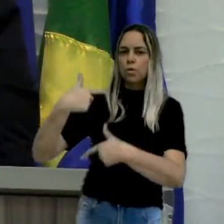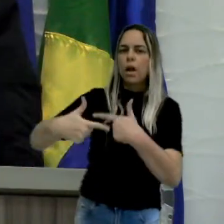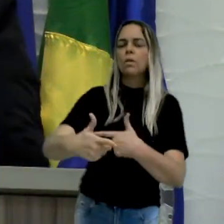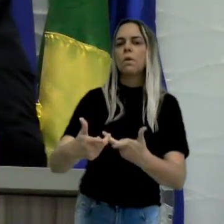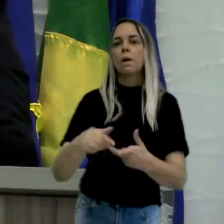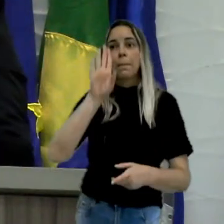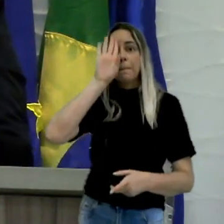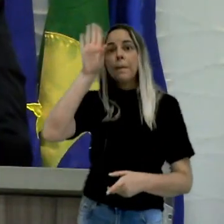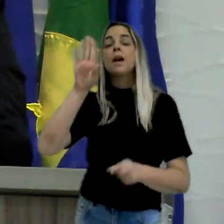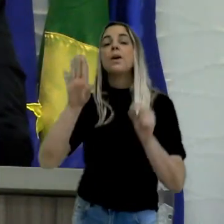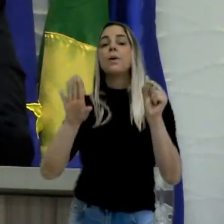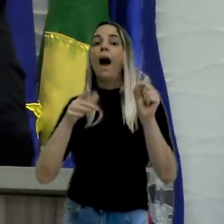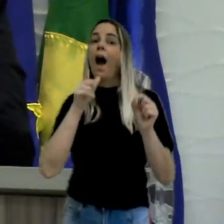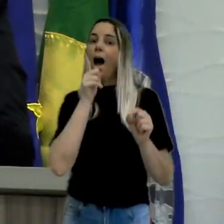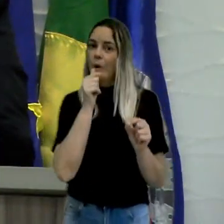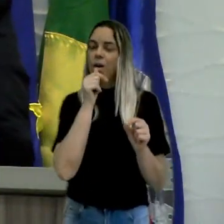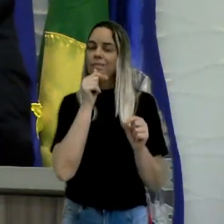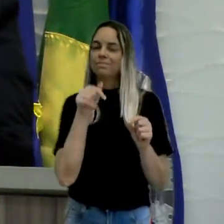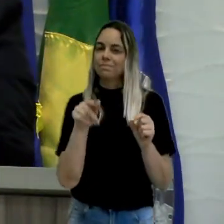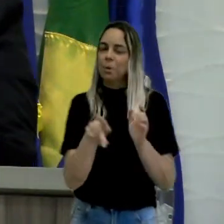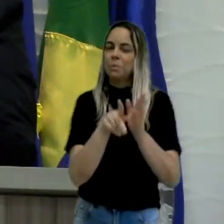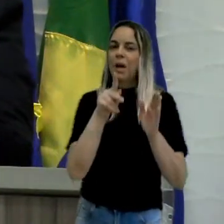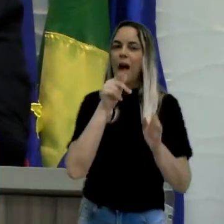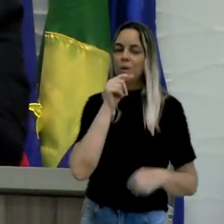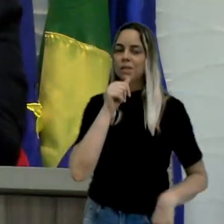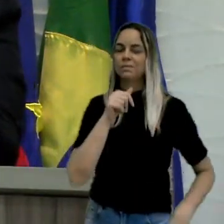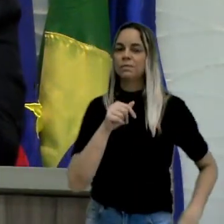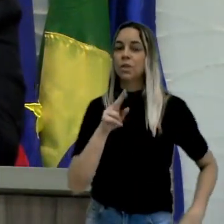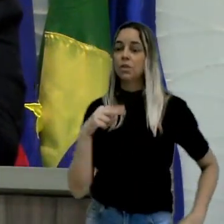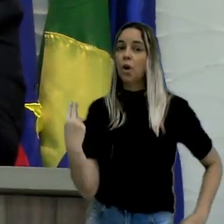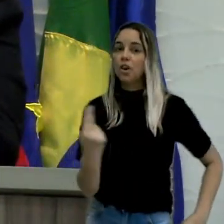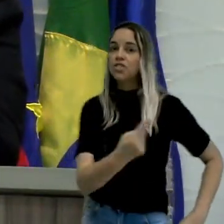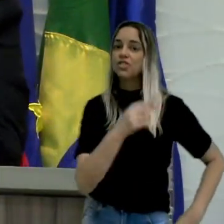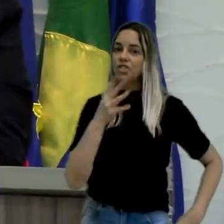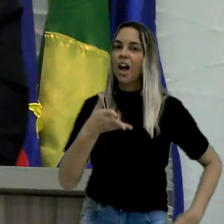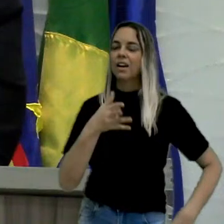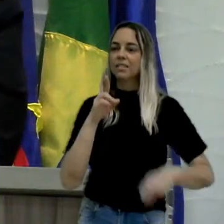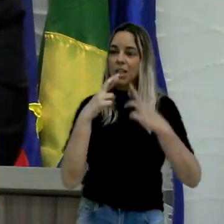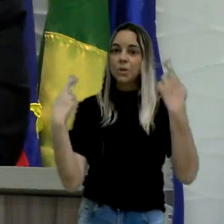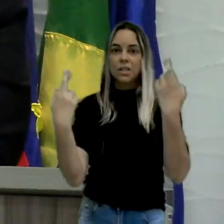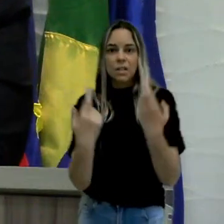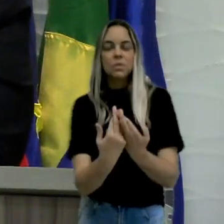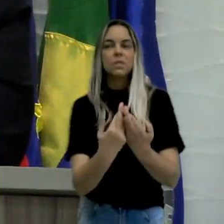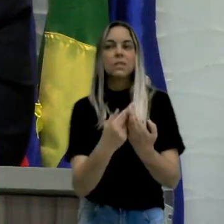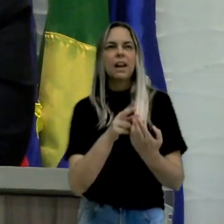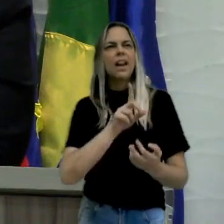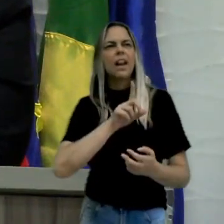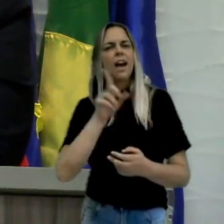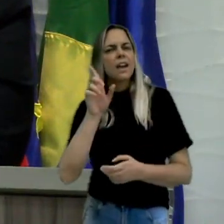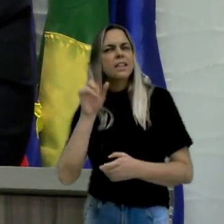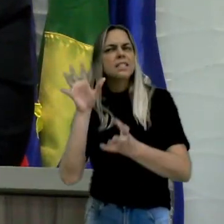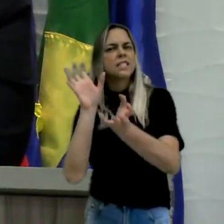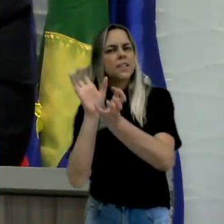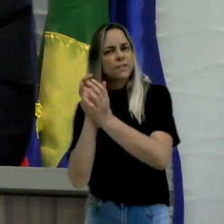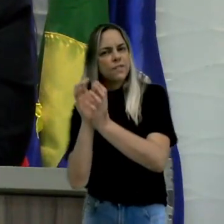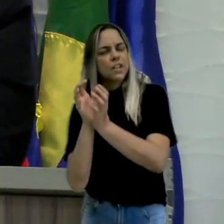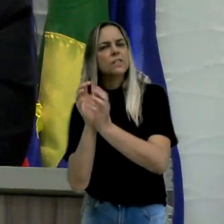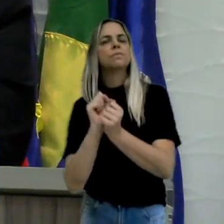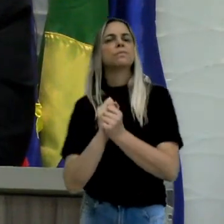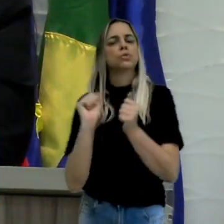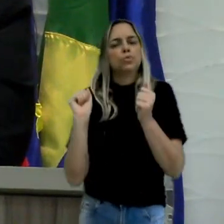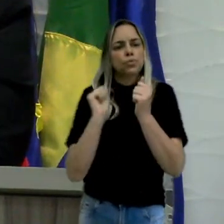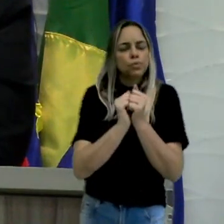água. Porque nós já fomos reuniões lá em Recife, senhor presidente, com a deputada